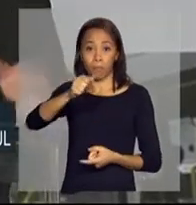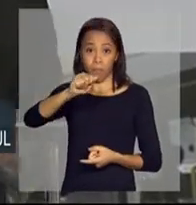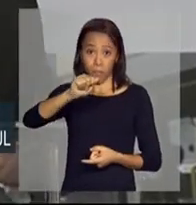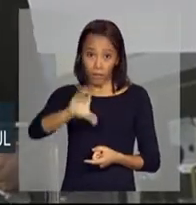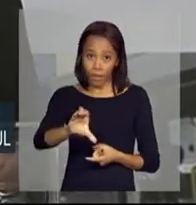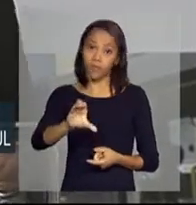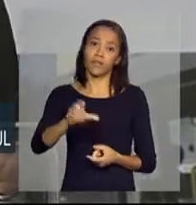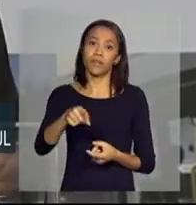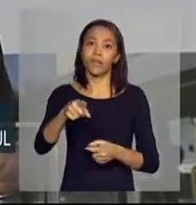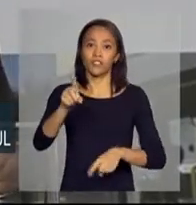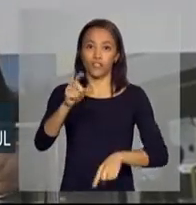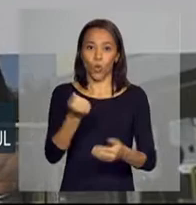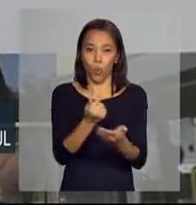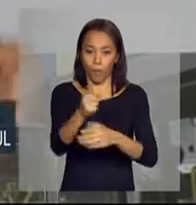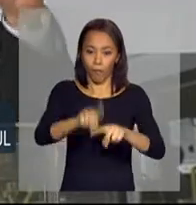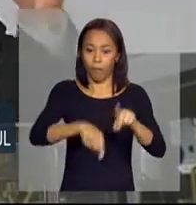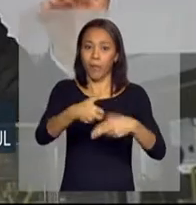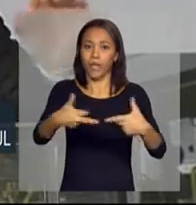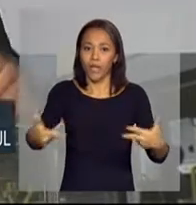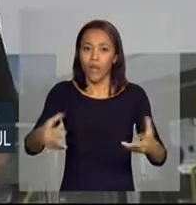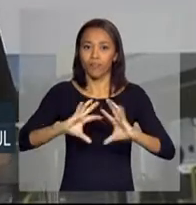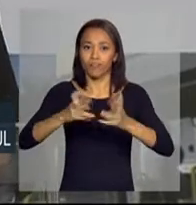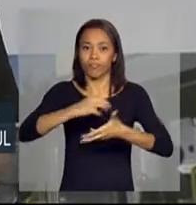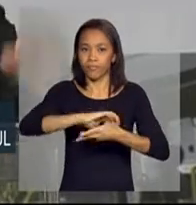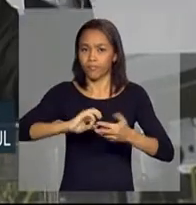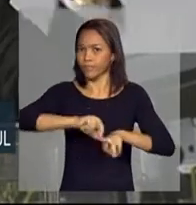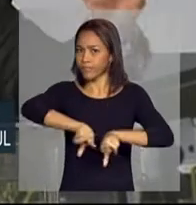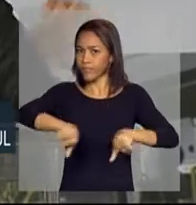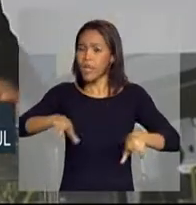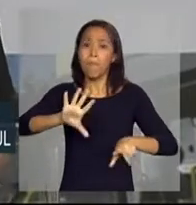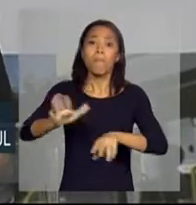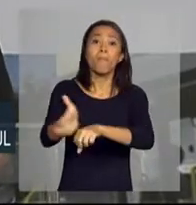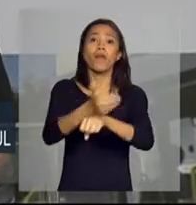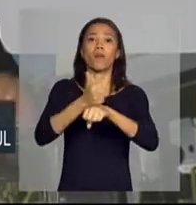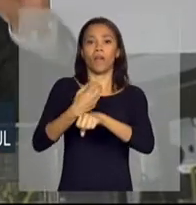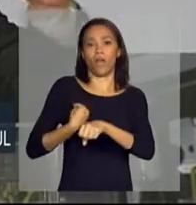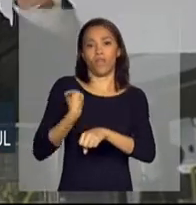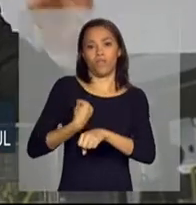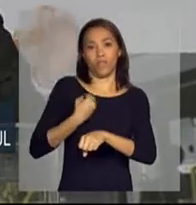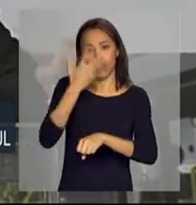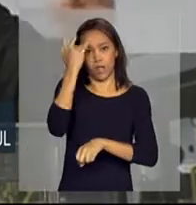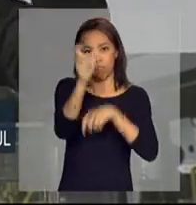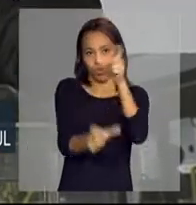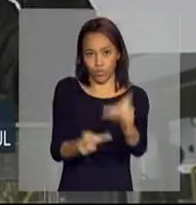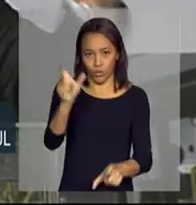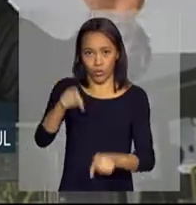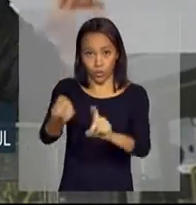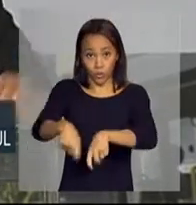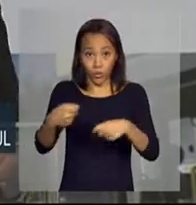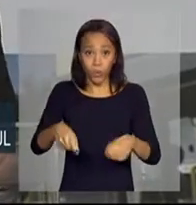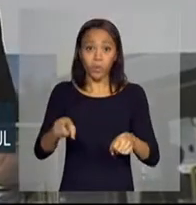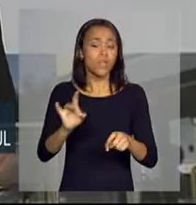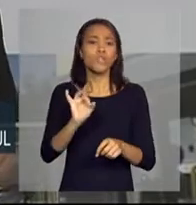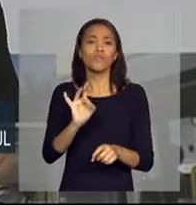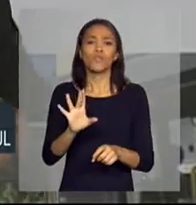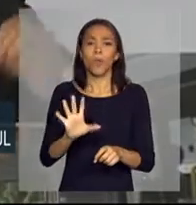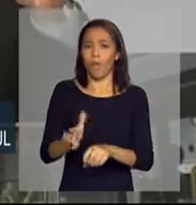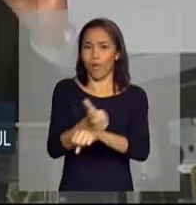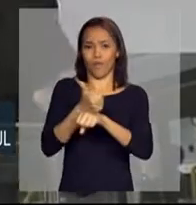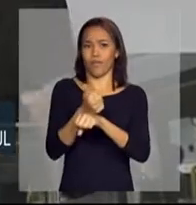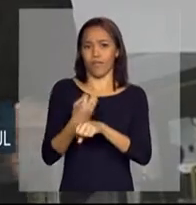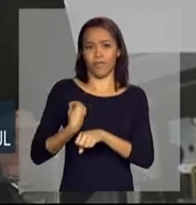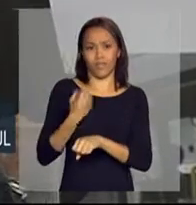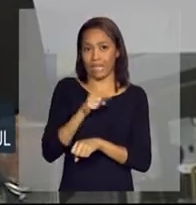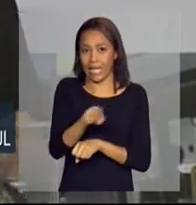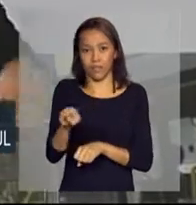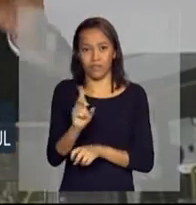só melhora a vida do agricultor, ele não só melhora a vida de quem mora no meio rural, ele